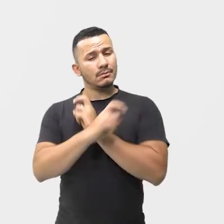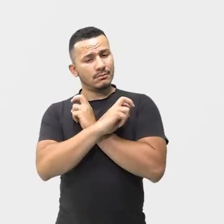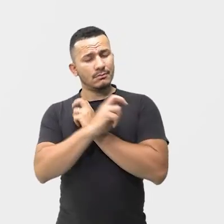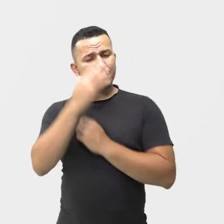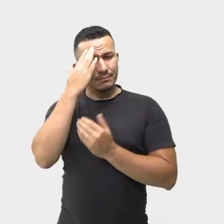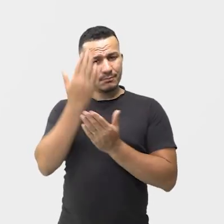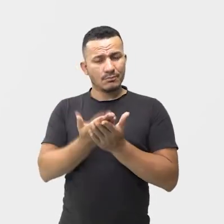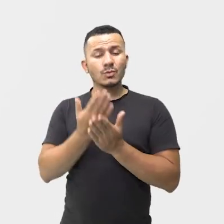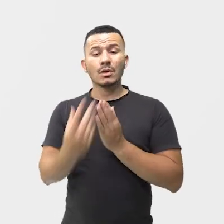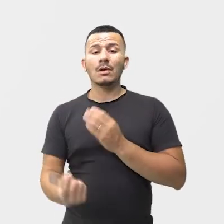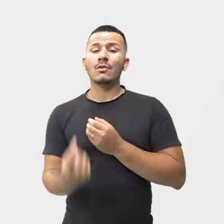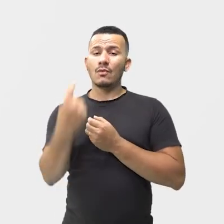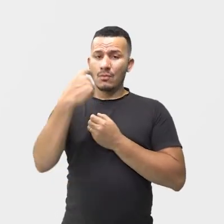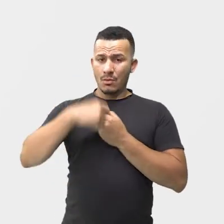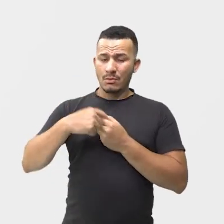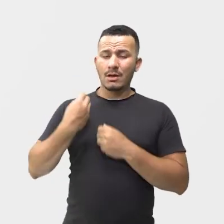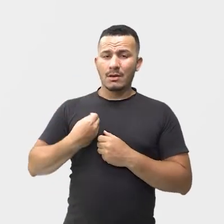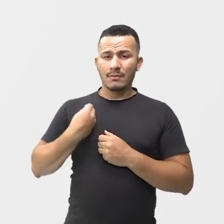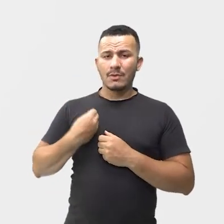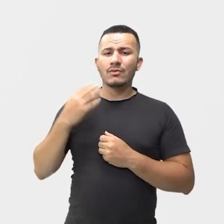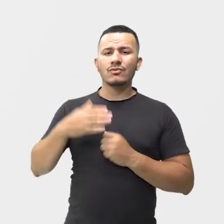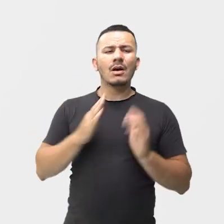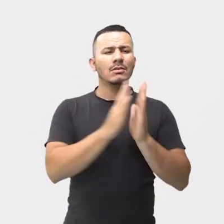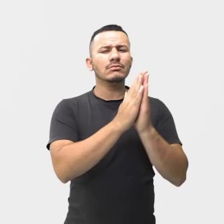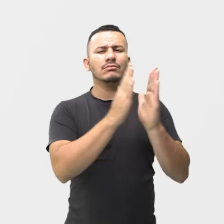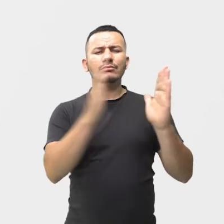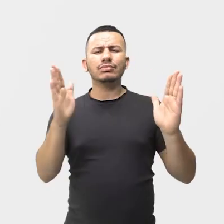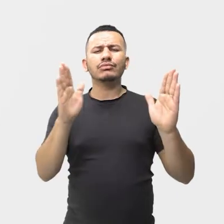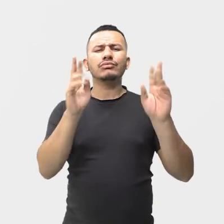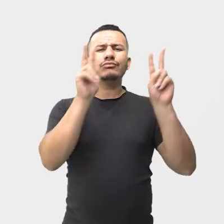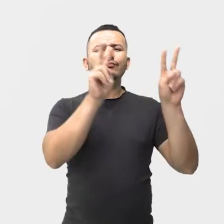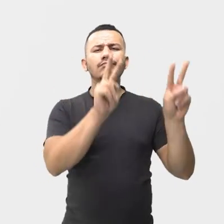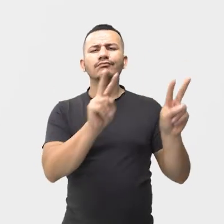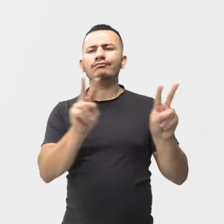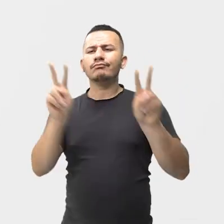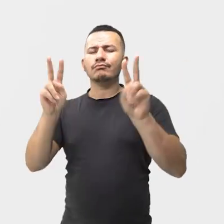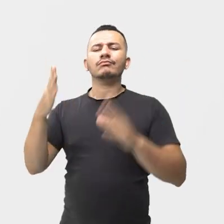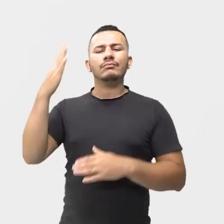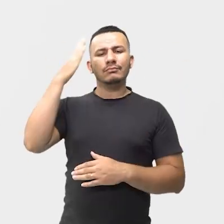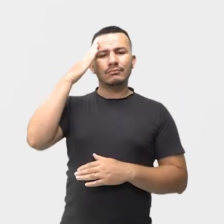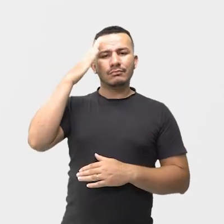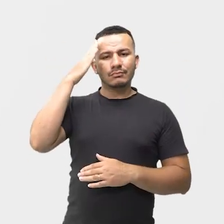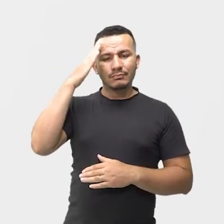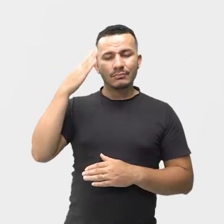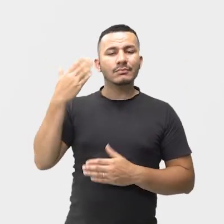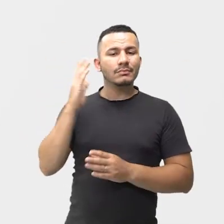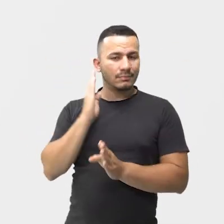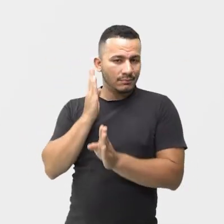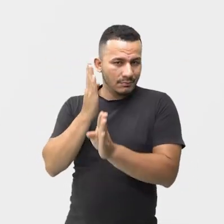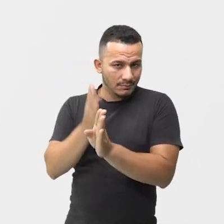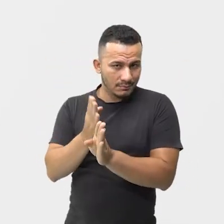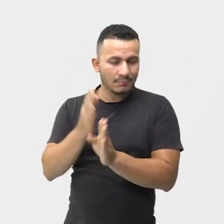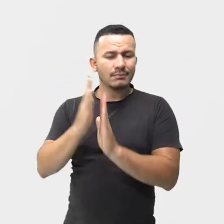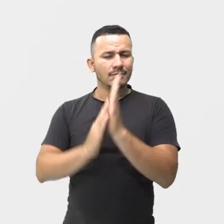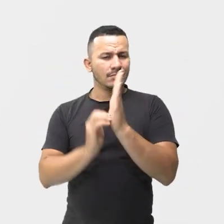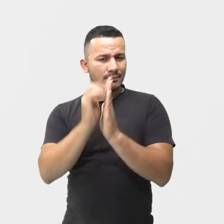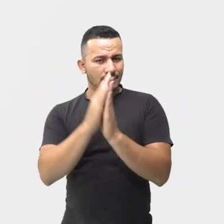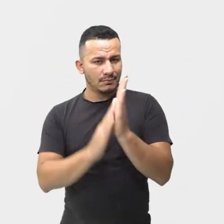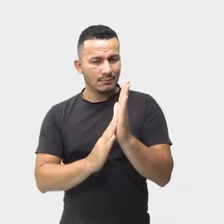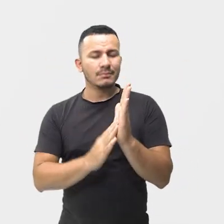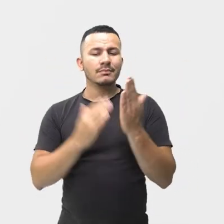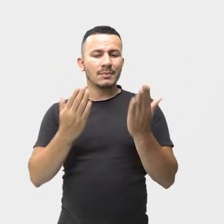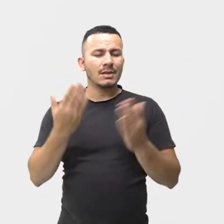acreditava, quando ele retornasse à vida, ele observava ali toda aquela obra, aquela